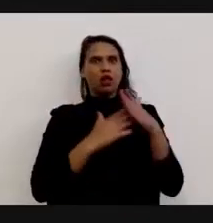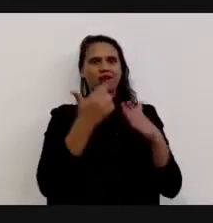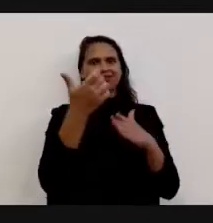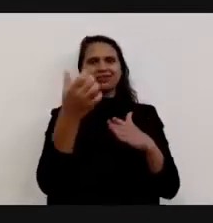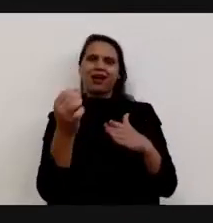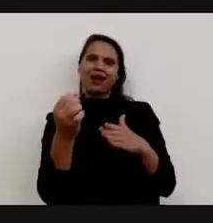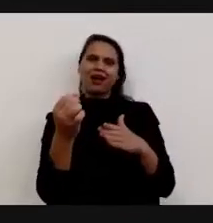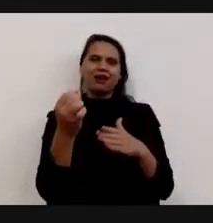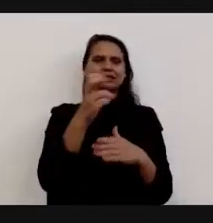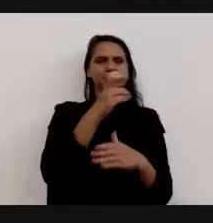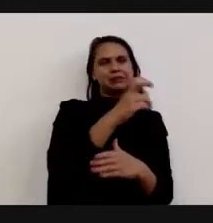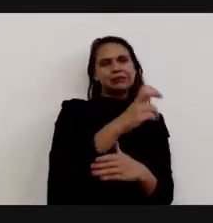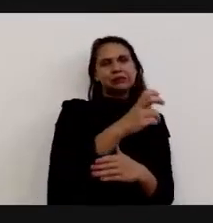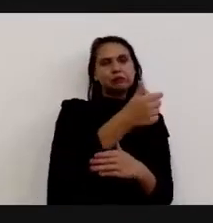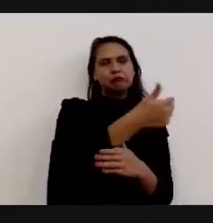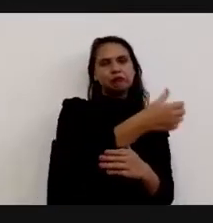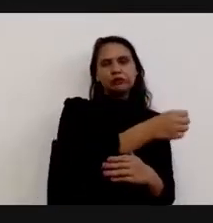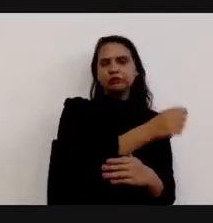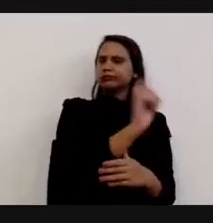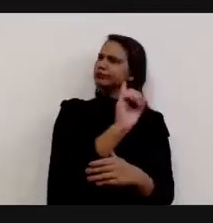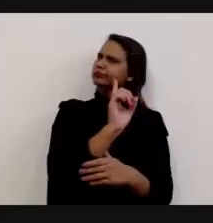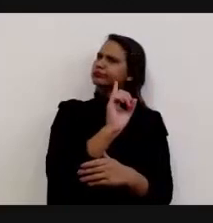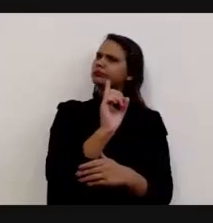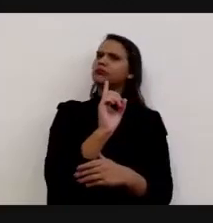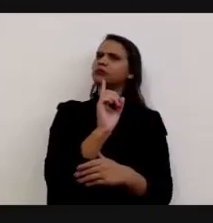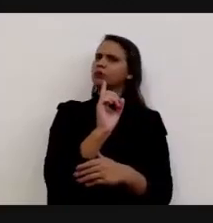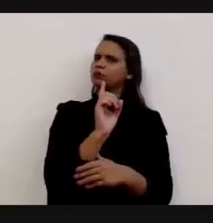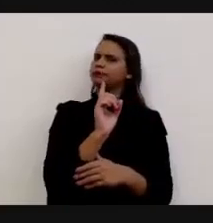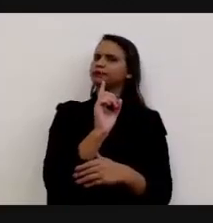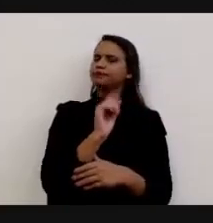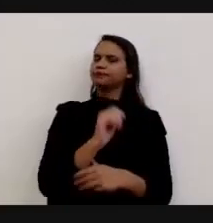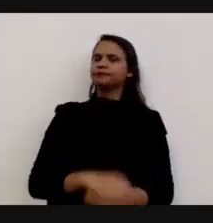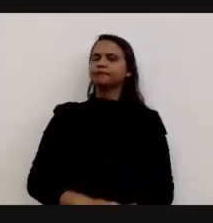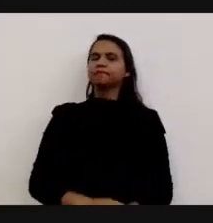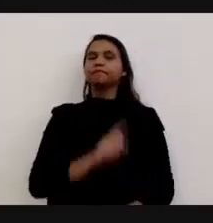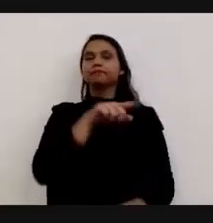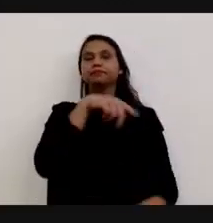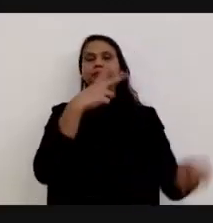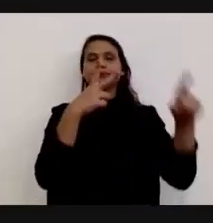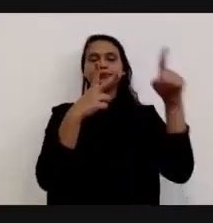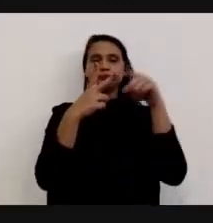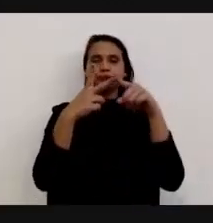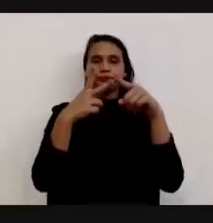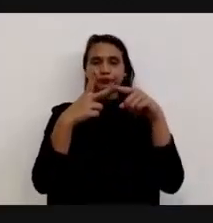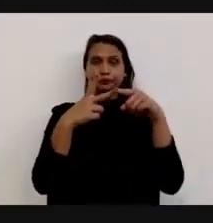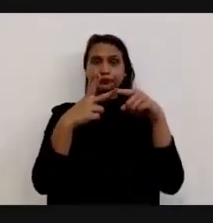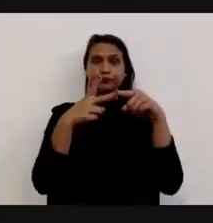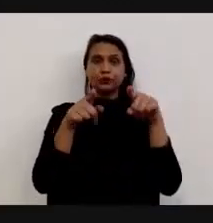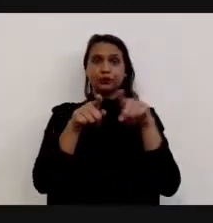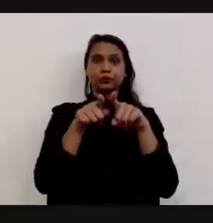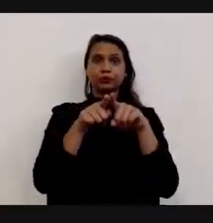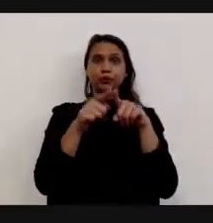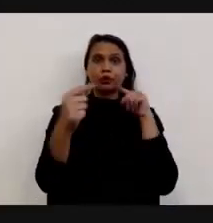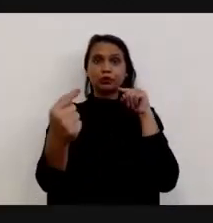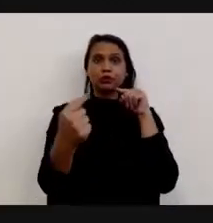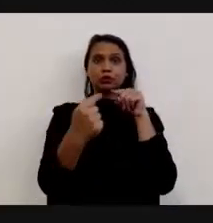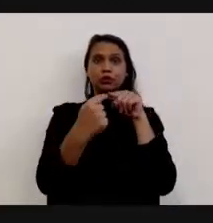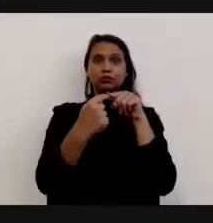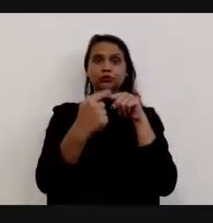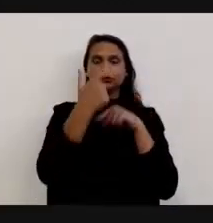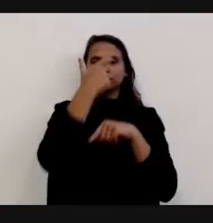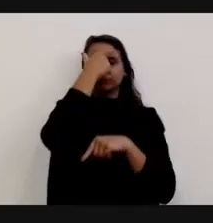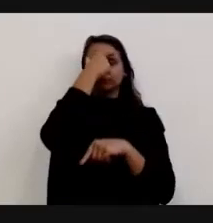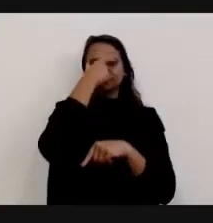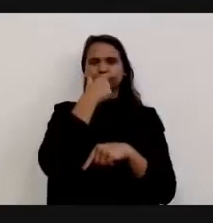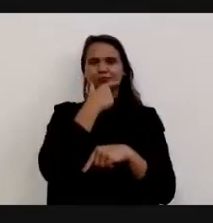5 ou 20 sujeitos. Nós não estamos mais limitados a isso. Segundo, a identificação de padrões e lacunas. Você pode depois,